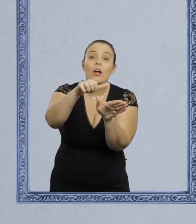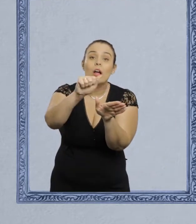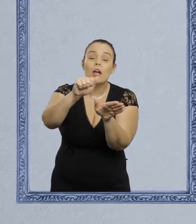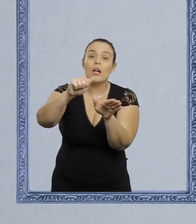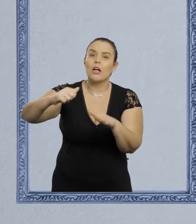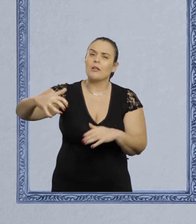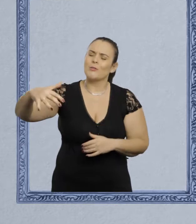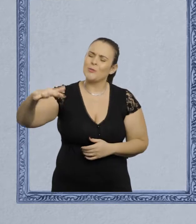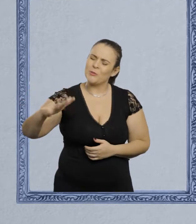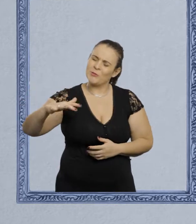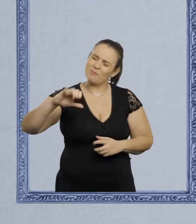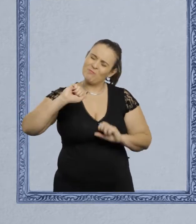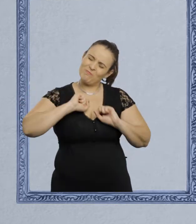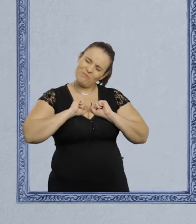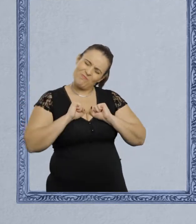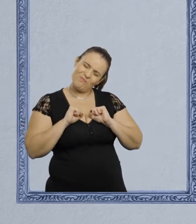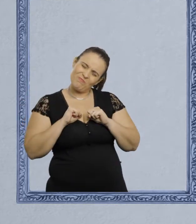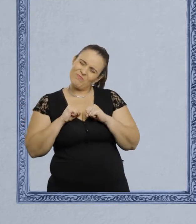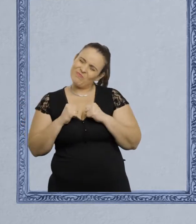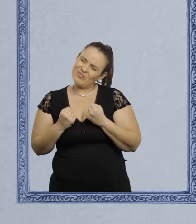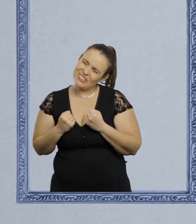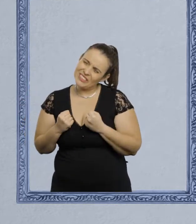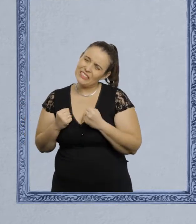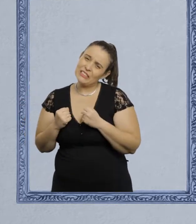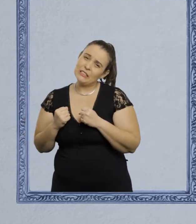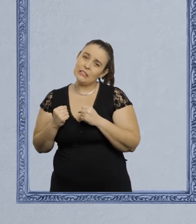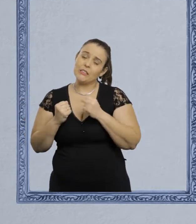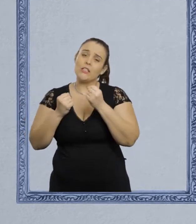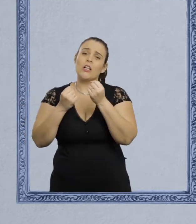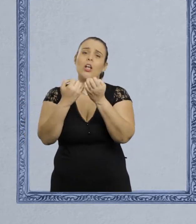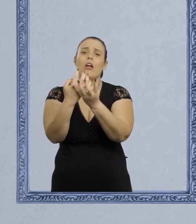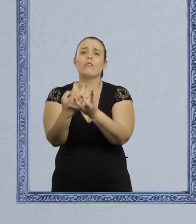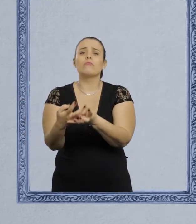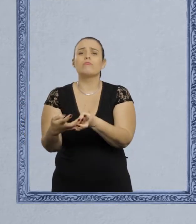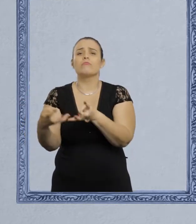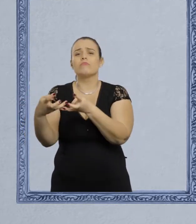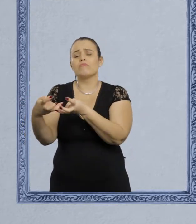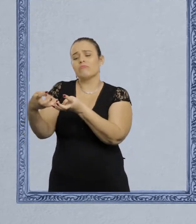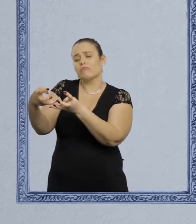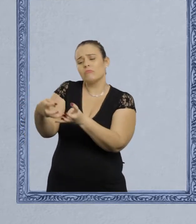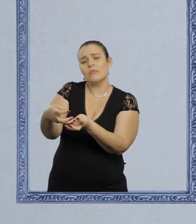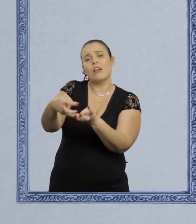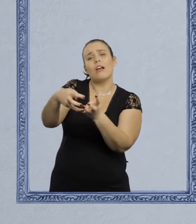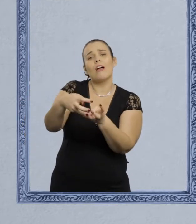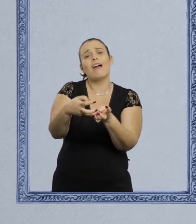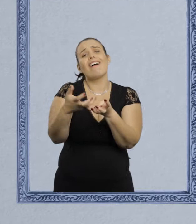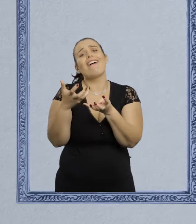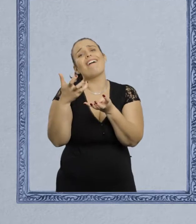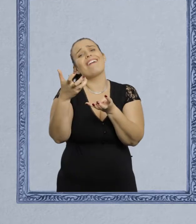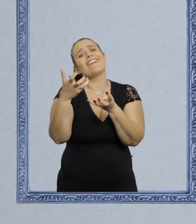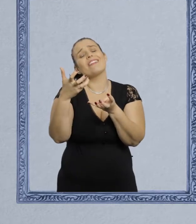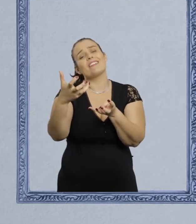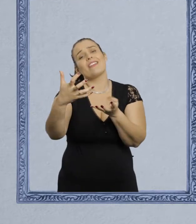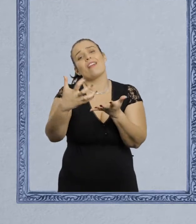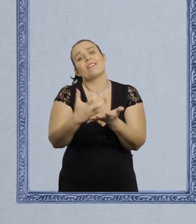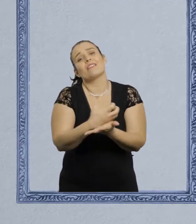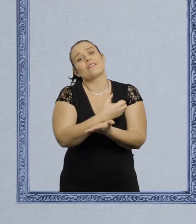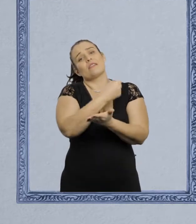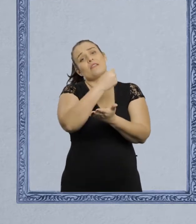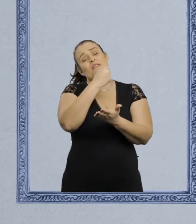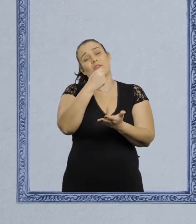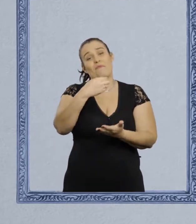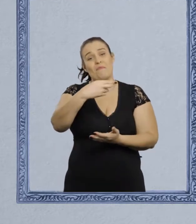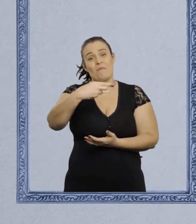muito esforço para alcançar Peter. Ela estava levando seu ninho. Ela queria salvar Peter. Isso é